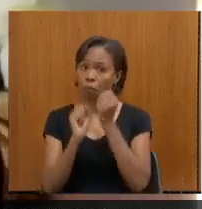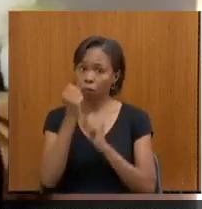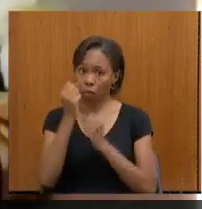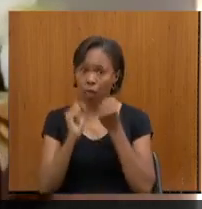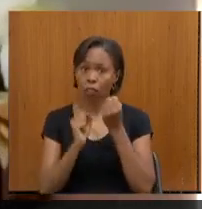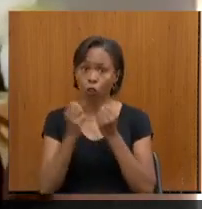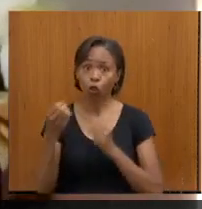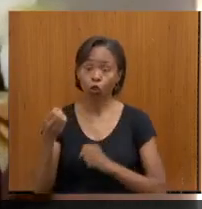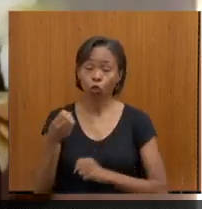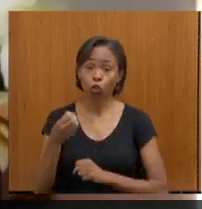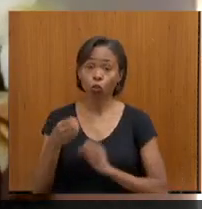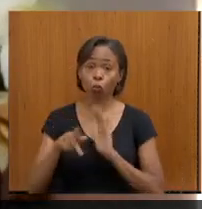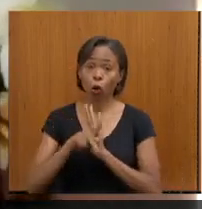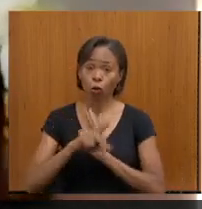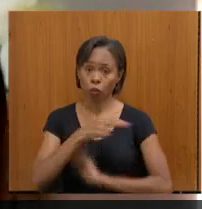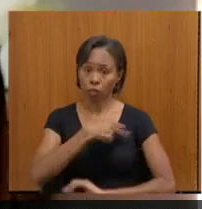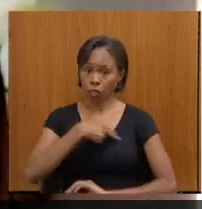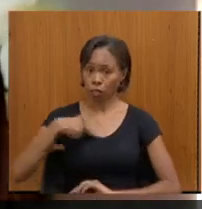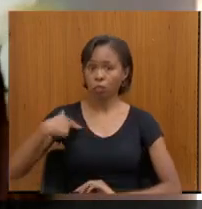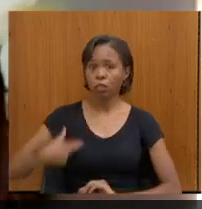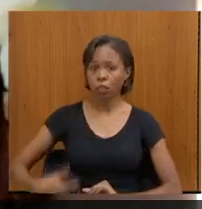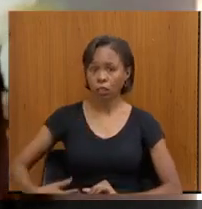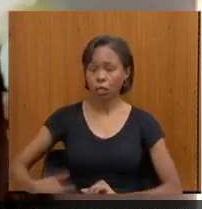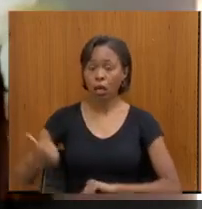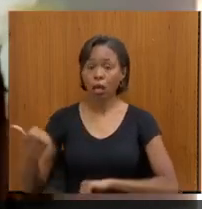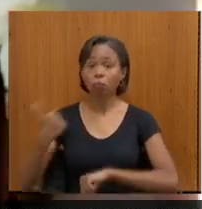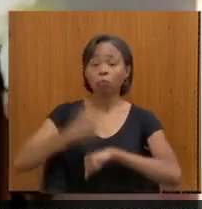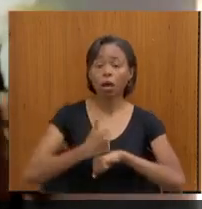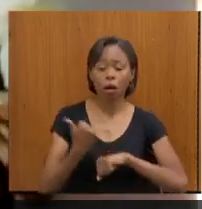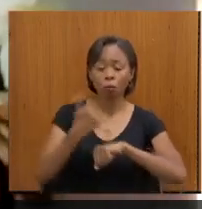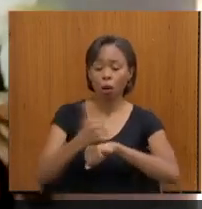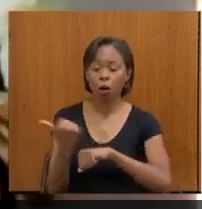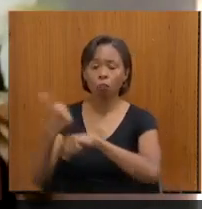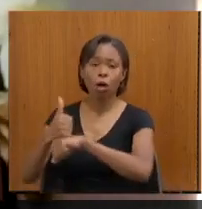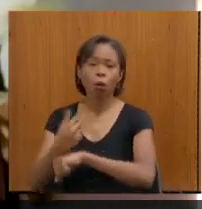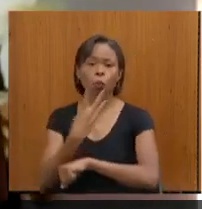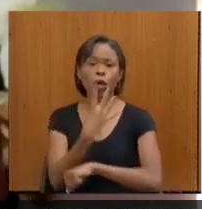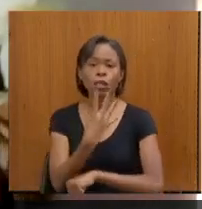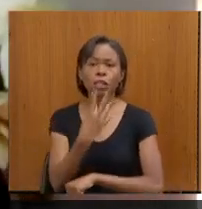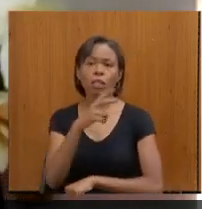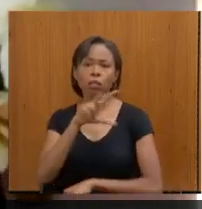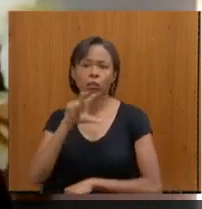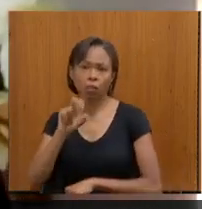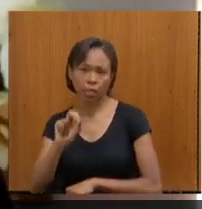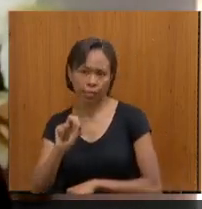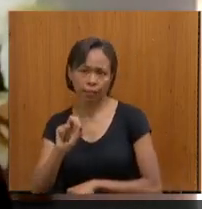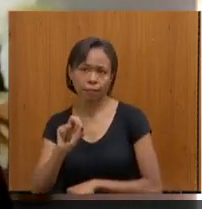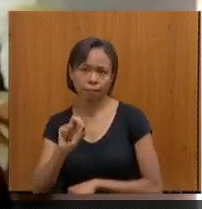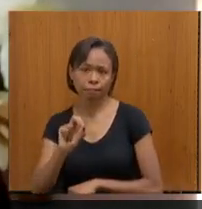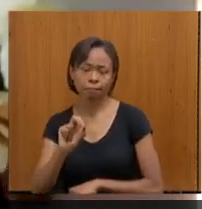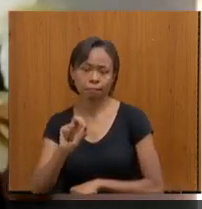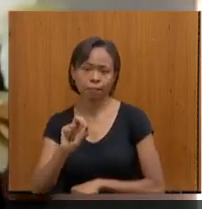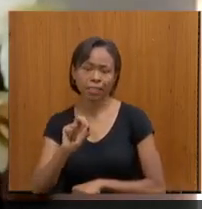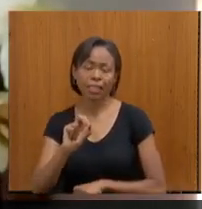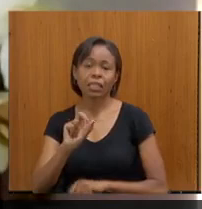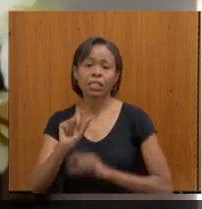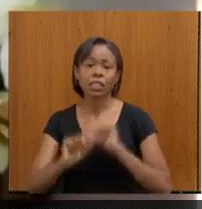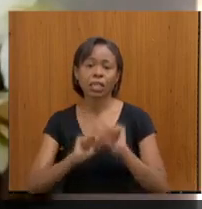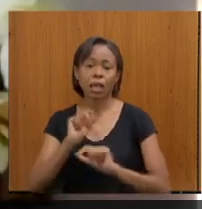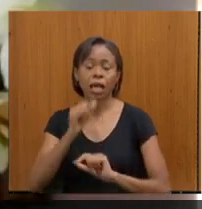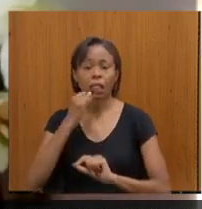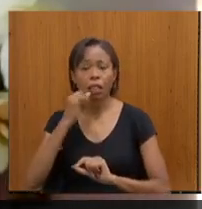década instalou 450 plantas de energia de lixo bom